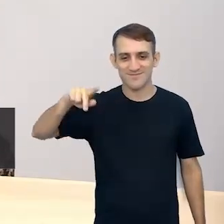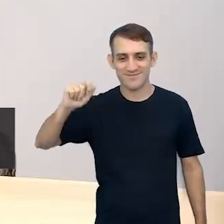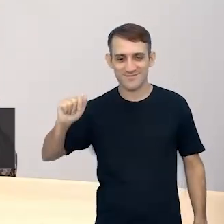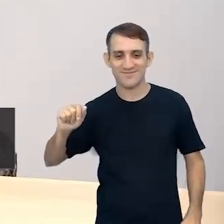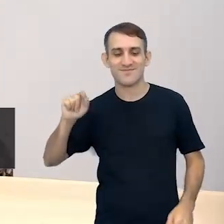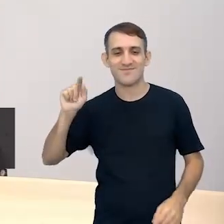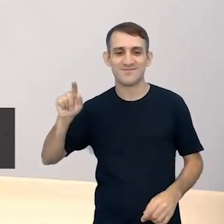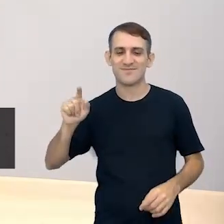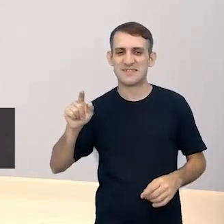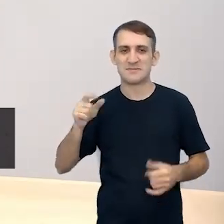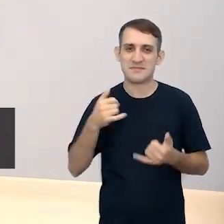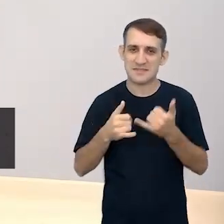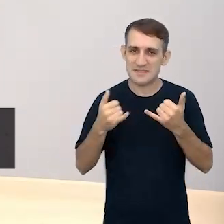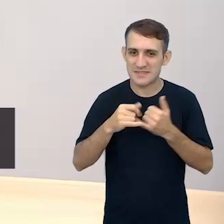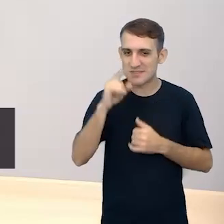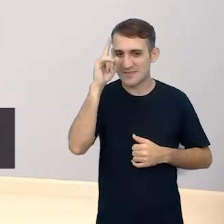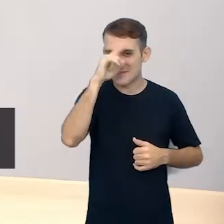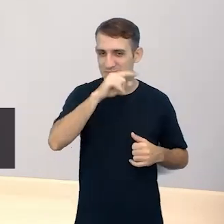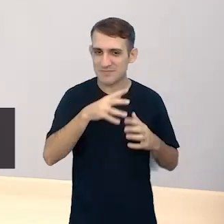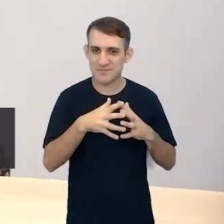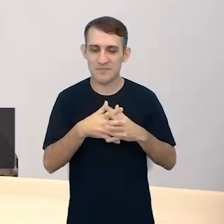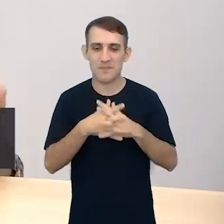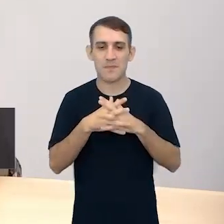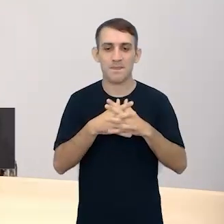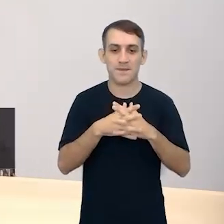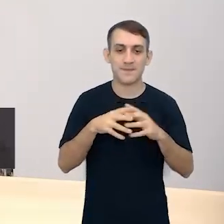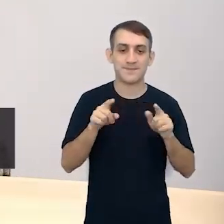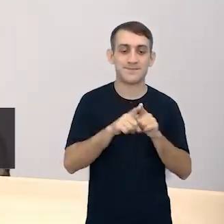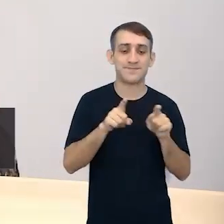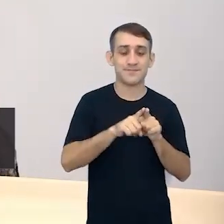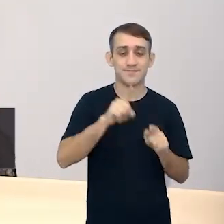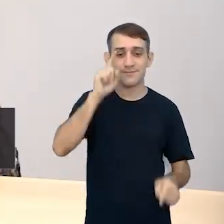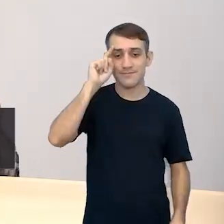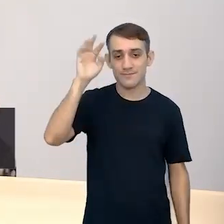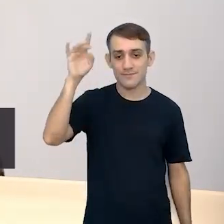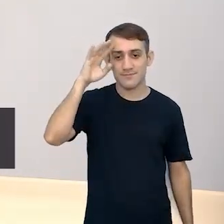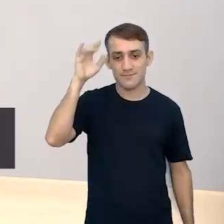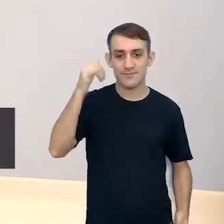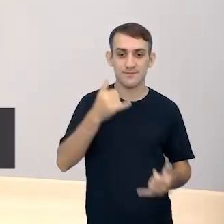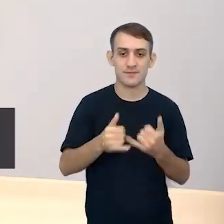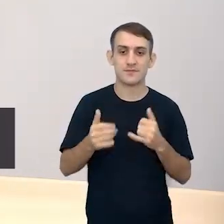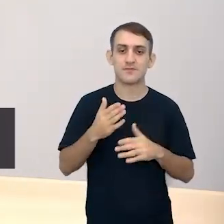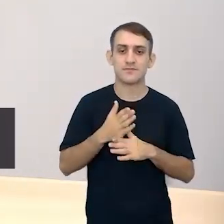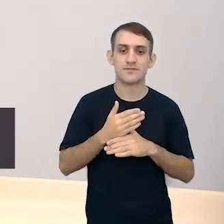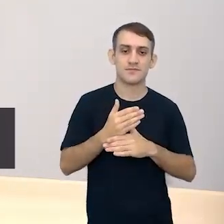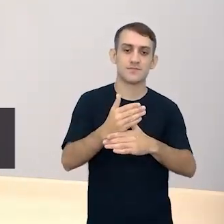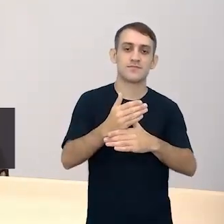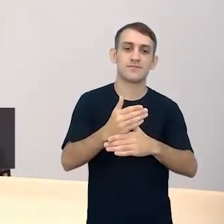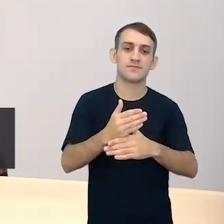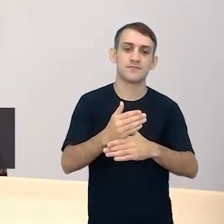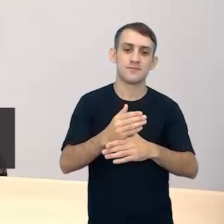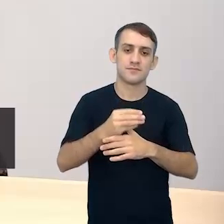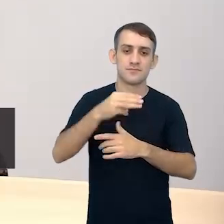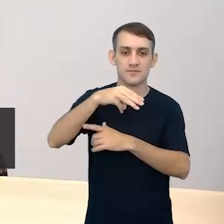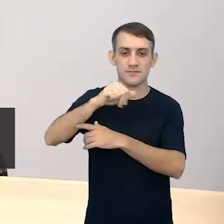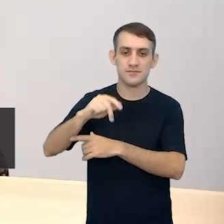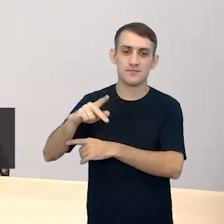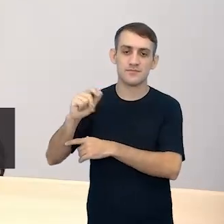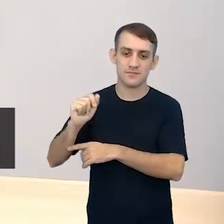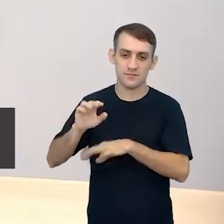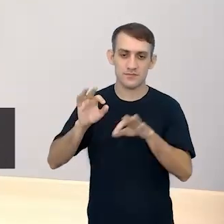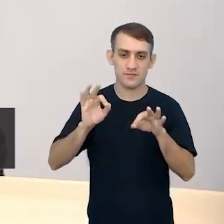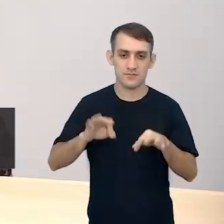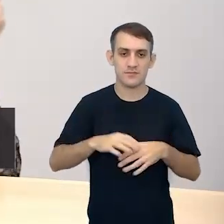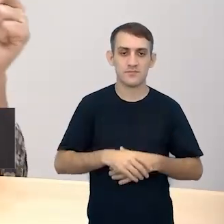é meio complicado. E aí a teoria se perde um pouco no senso comum, que o mapa conceitual